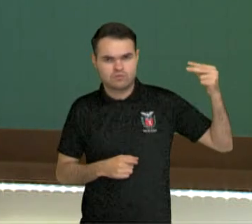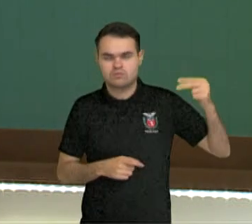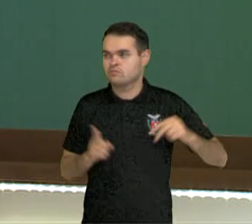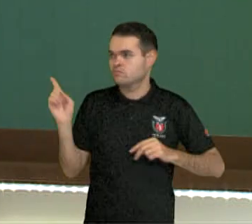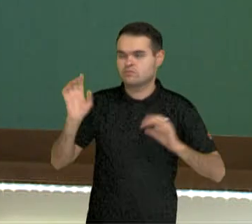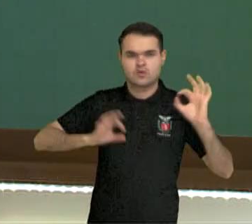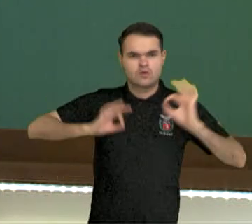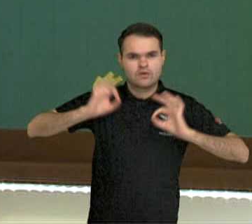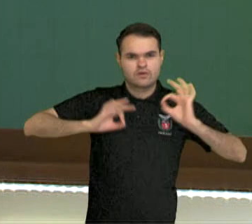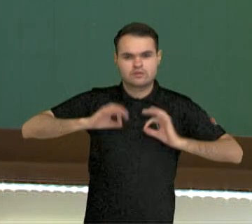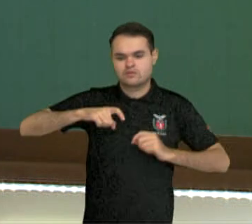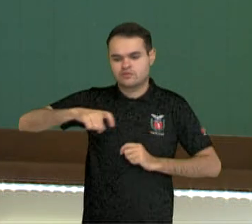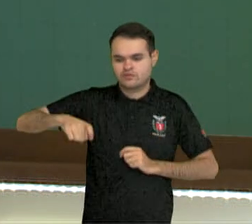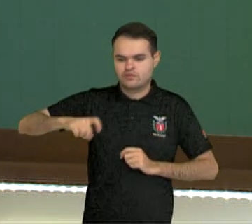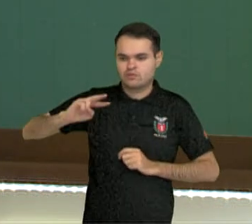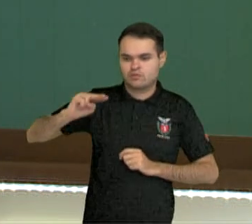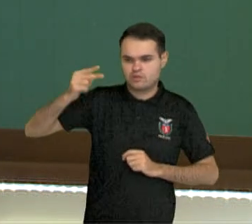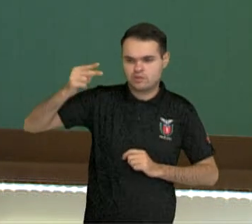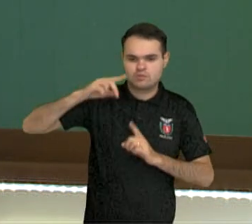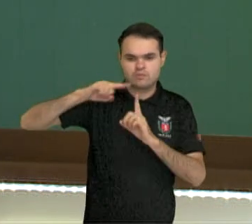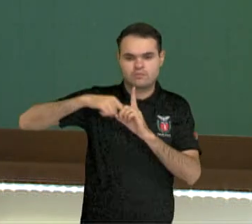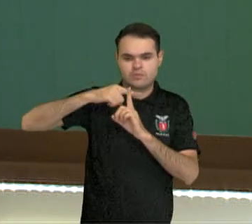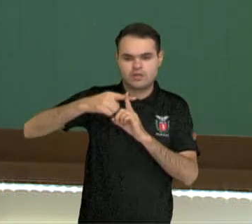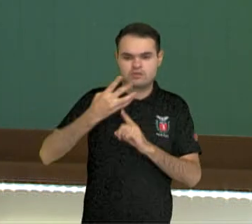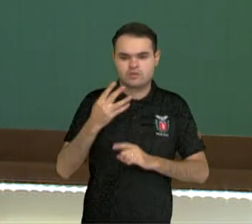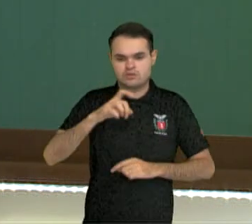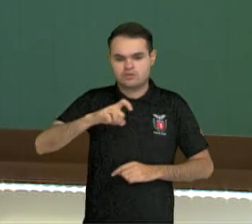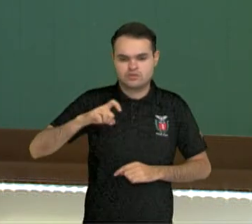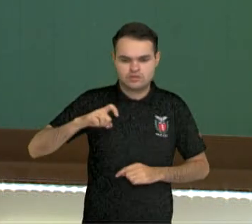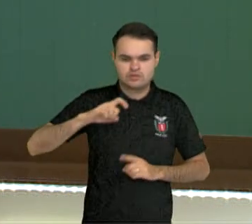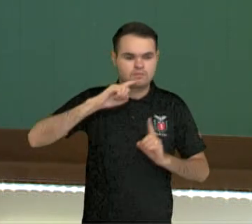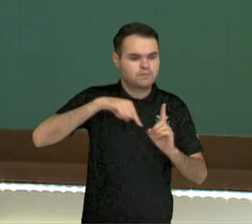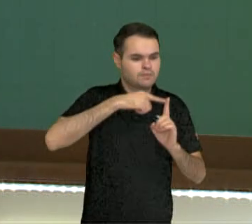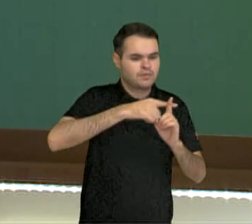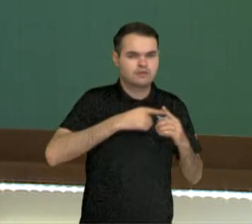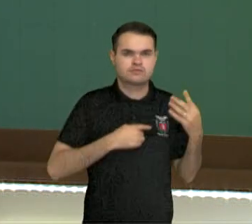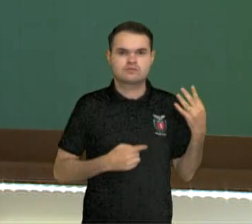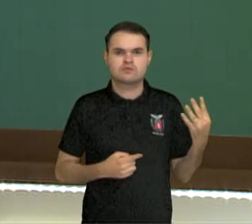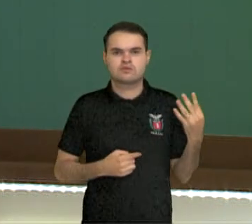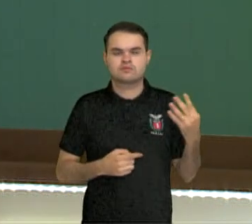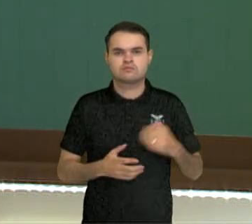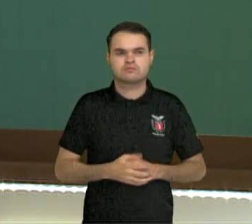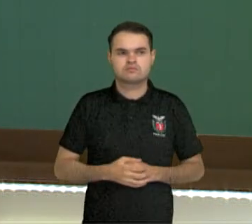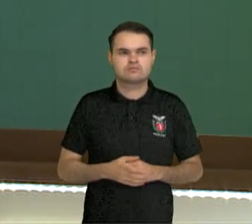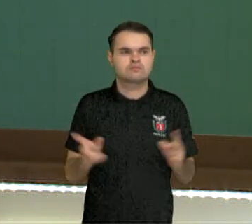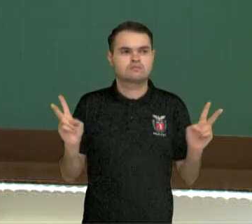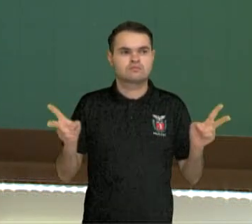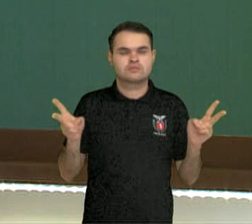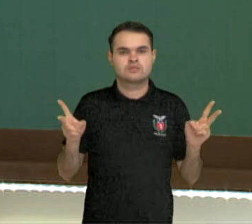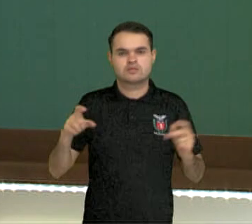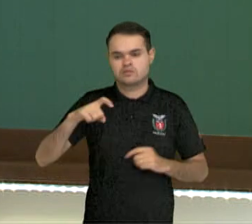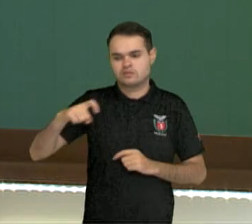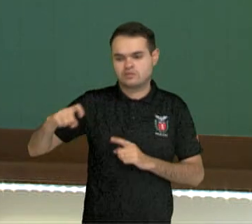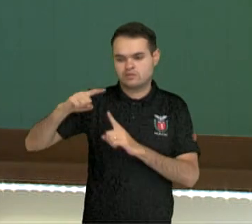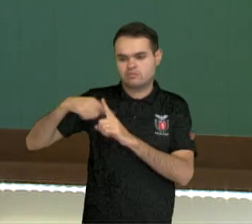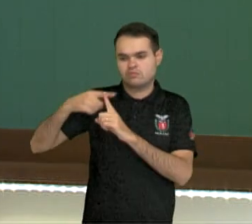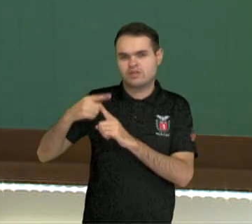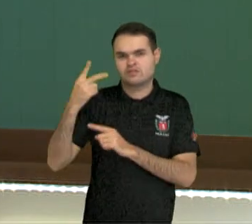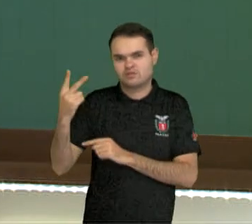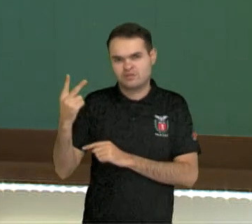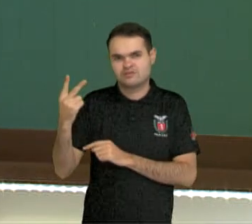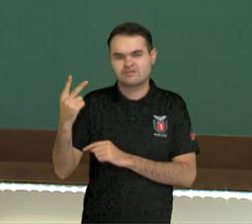dar x ao quadrado mais 4x mais 4, que é a mesma coisa que x mais 2